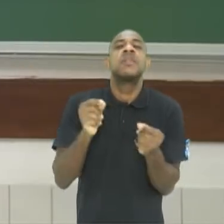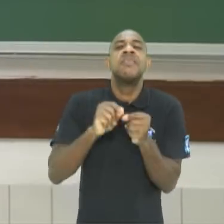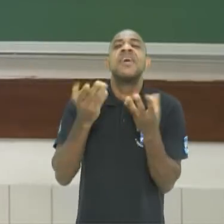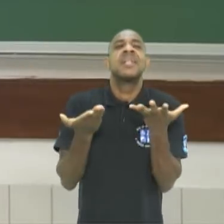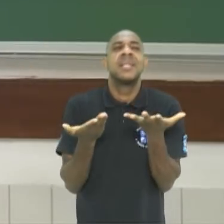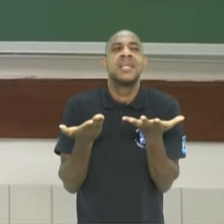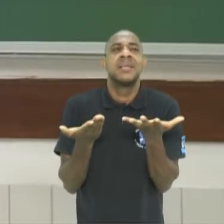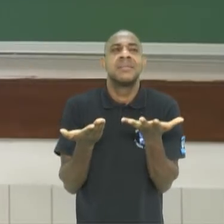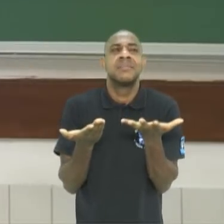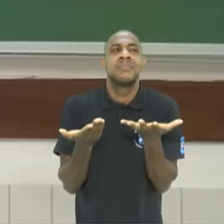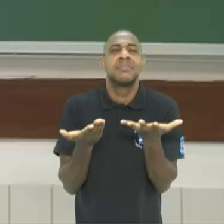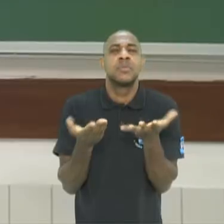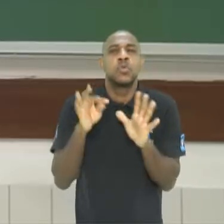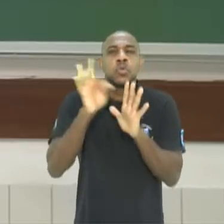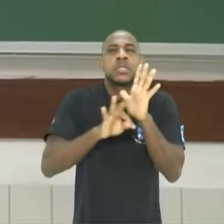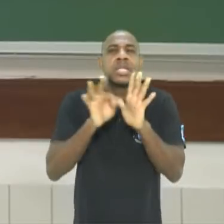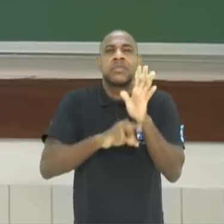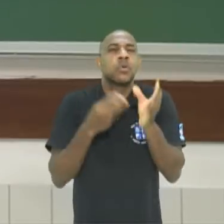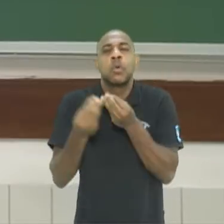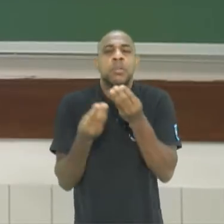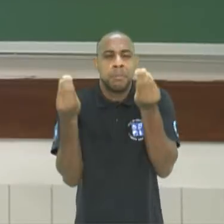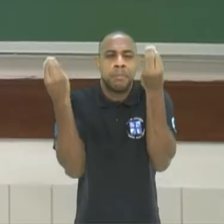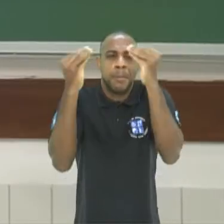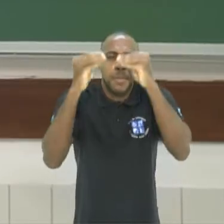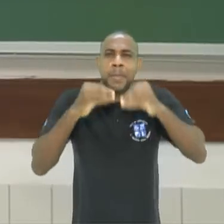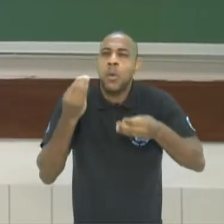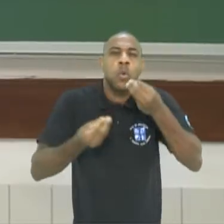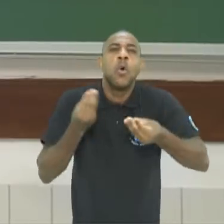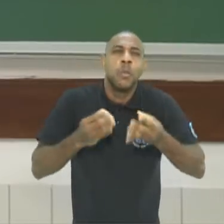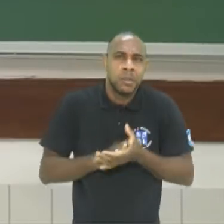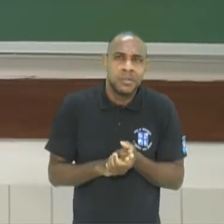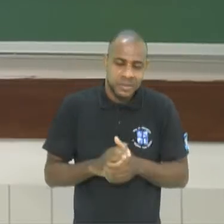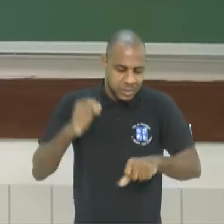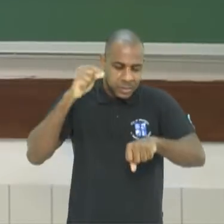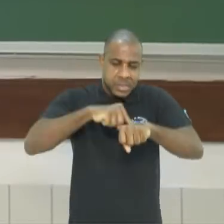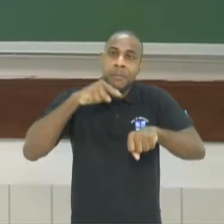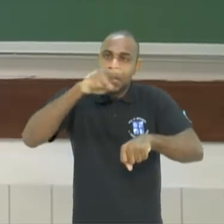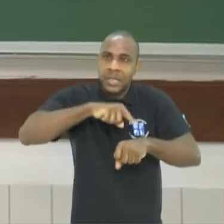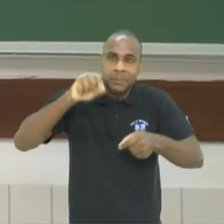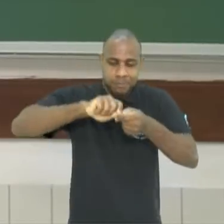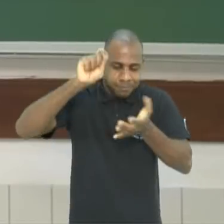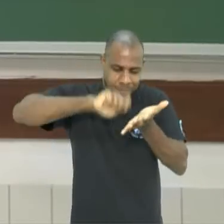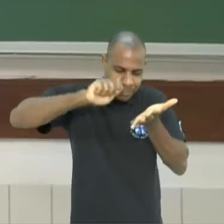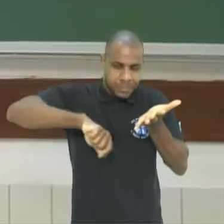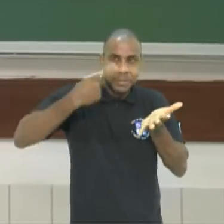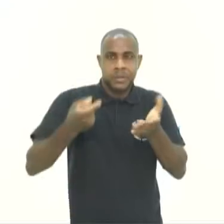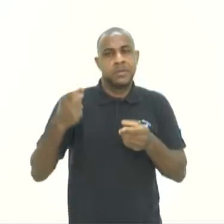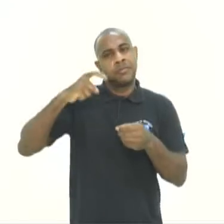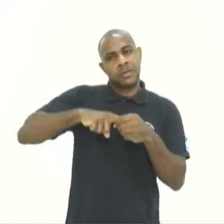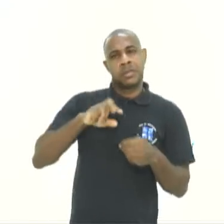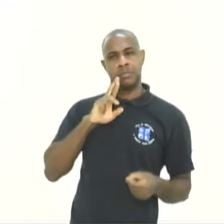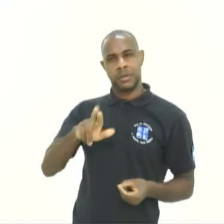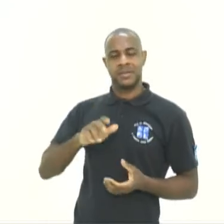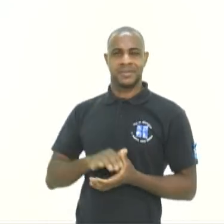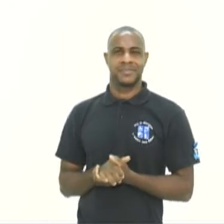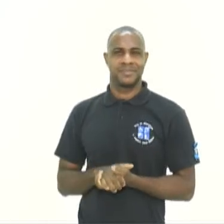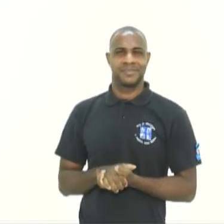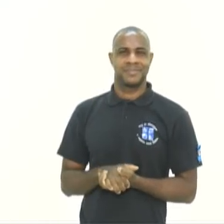fazer isso num texto dissertativo ou argumentativo? Vou dar um tempinho para você fazer isso no caderno e eu já volto.